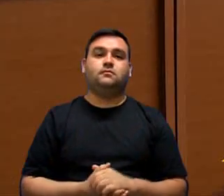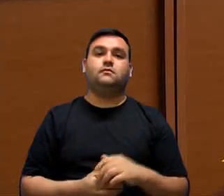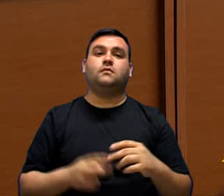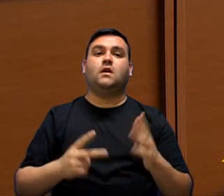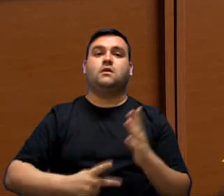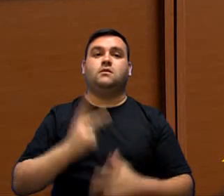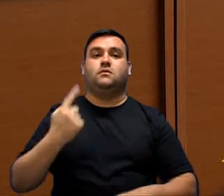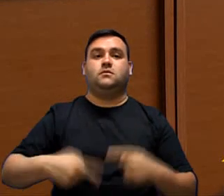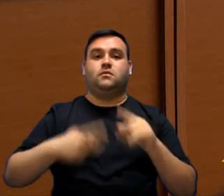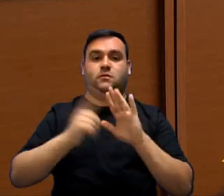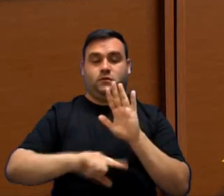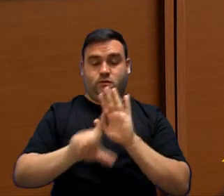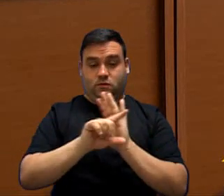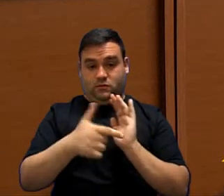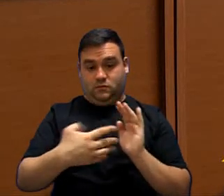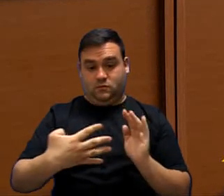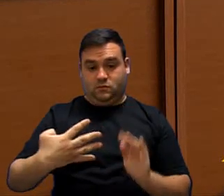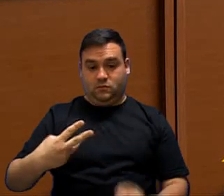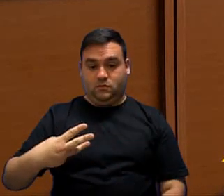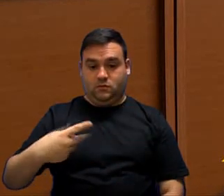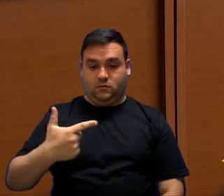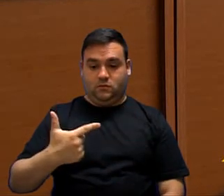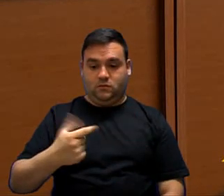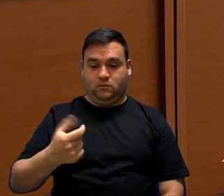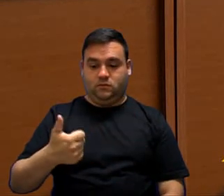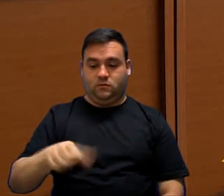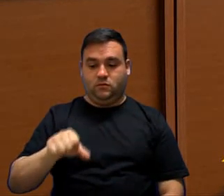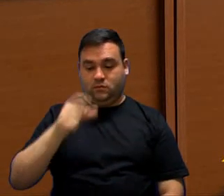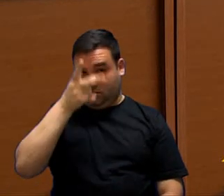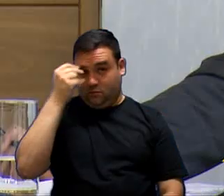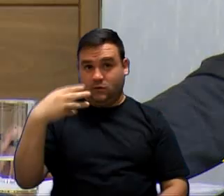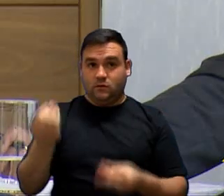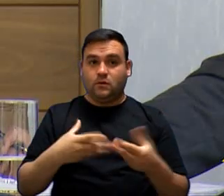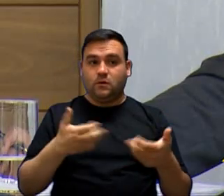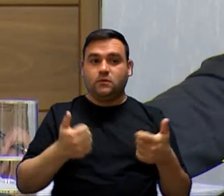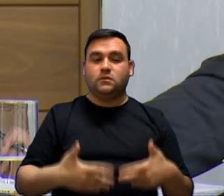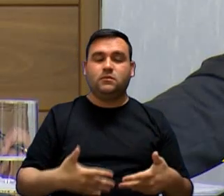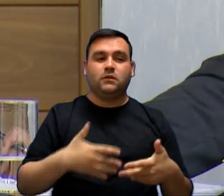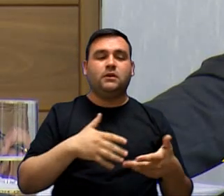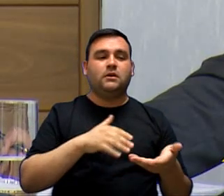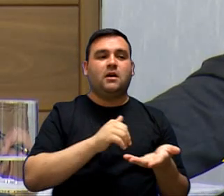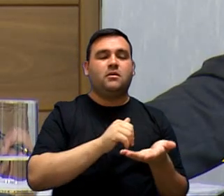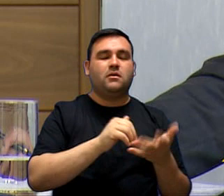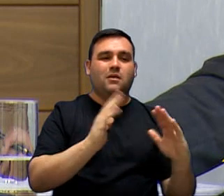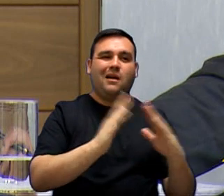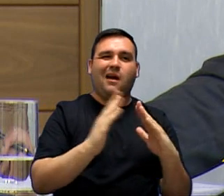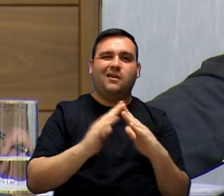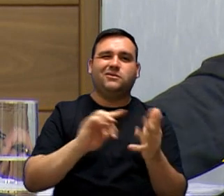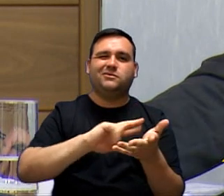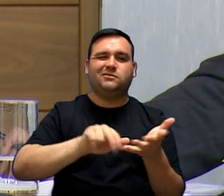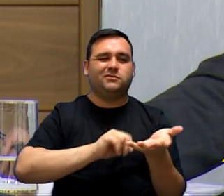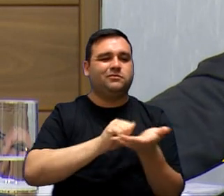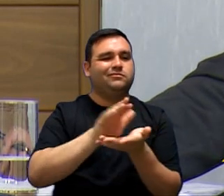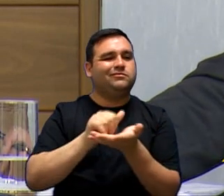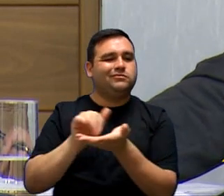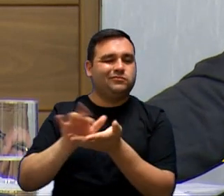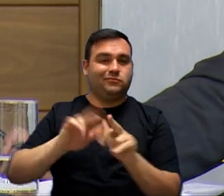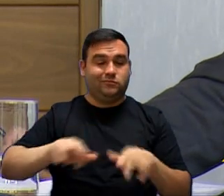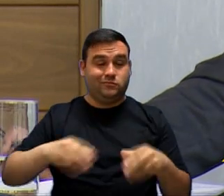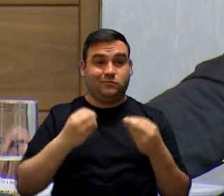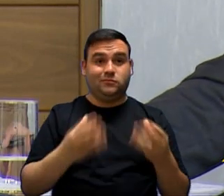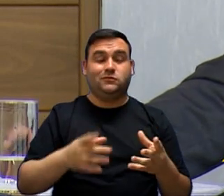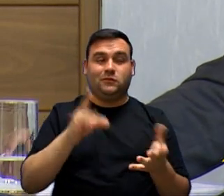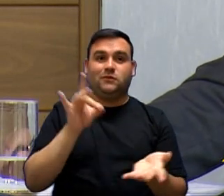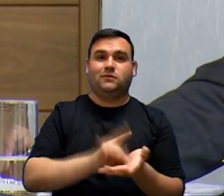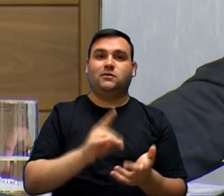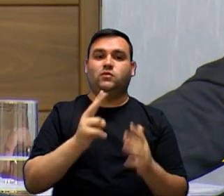Segunda discussão, projeto de lei 243/2019 do Executivo dispõe sobre a desafetação de bem imóvel do uso comum, concede